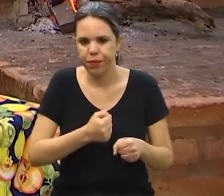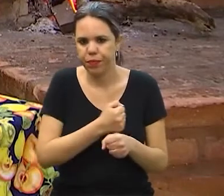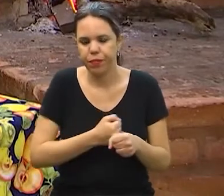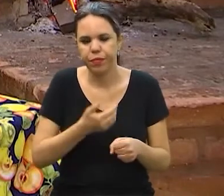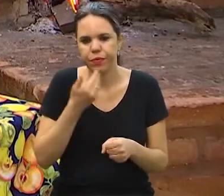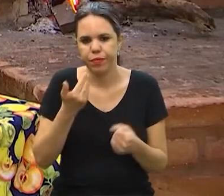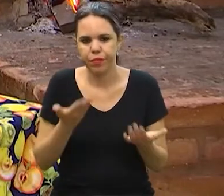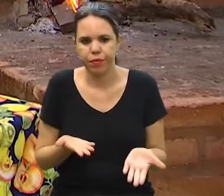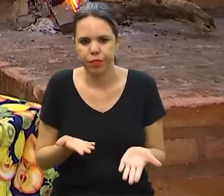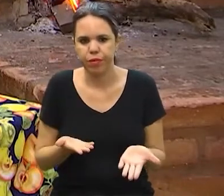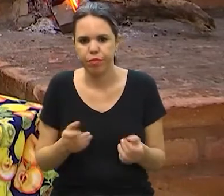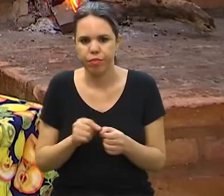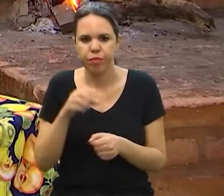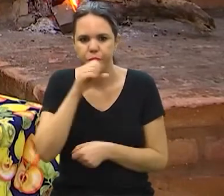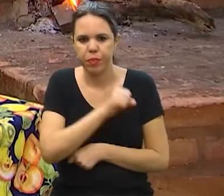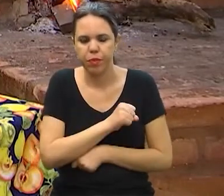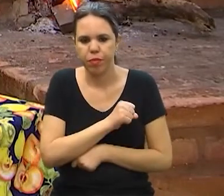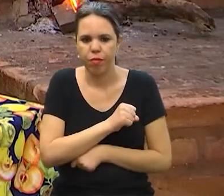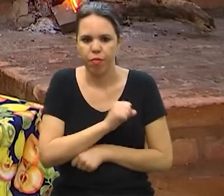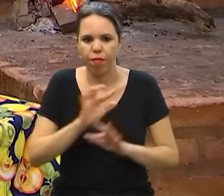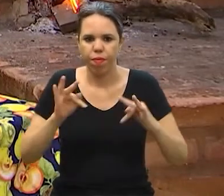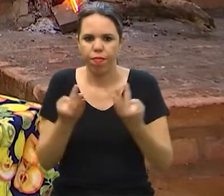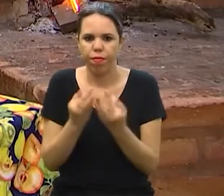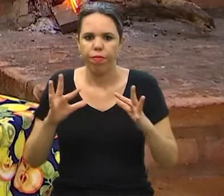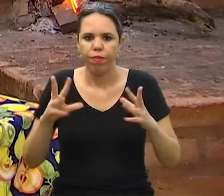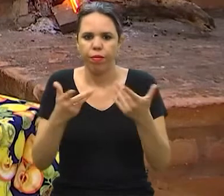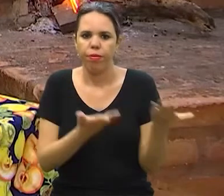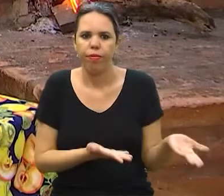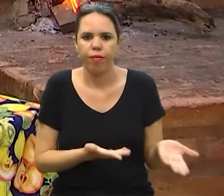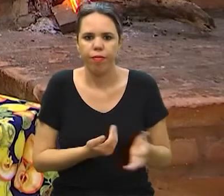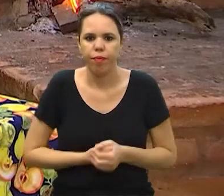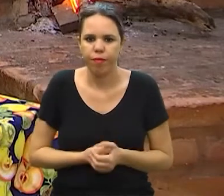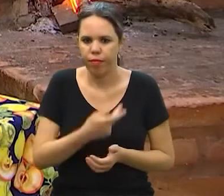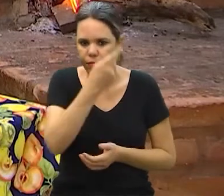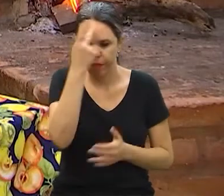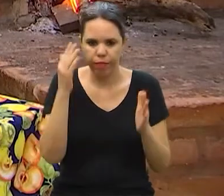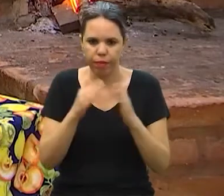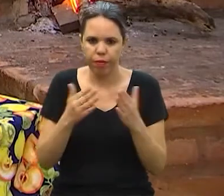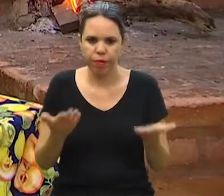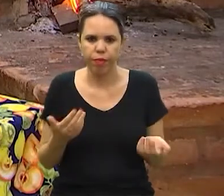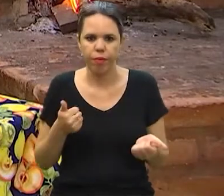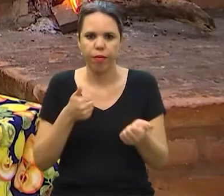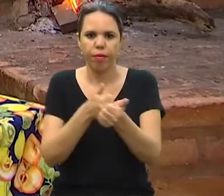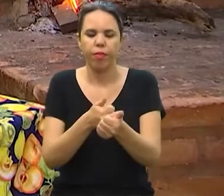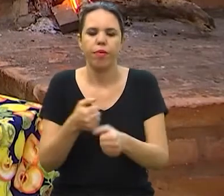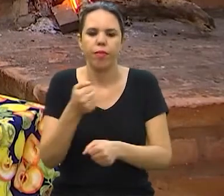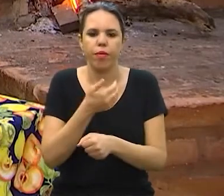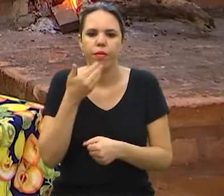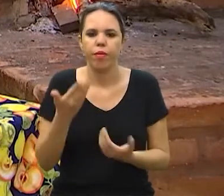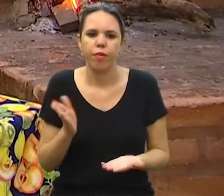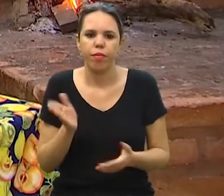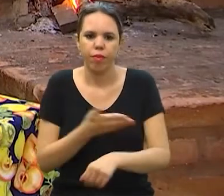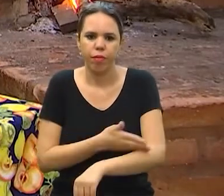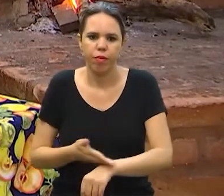super prática que você faz rapidinho e serve a família toda. Olha só, Alessandra, o pessoal de casa que acompanha aqui o Cozinha Fácil